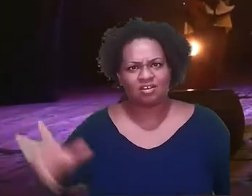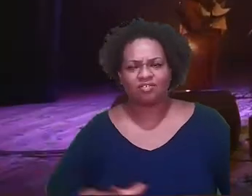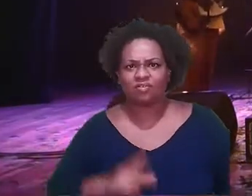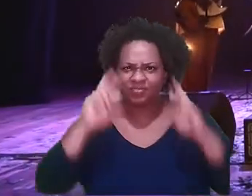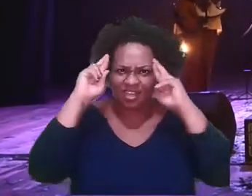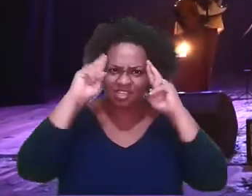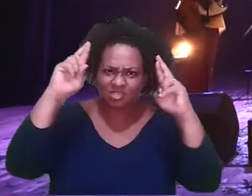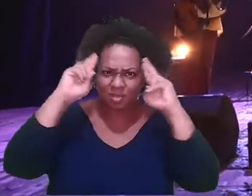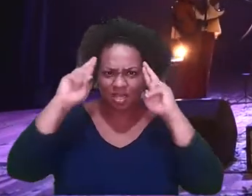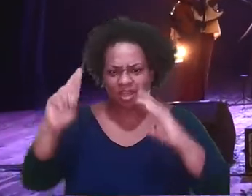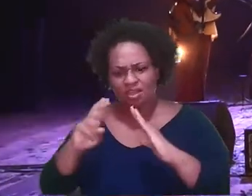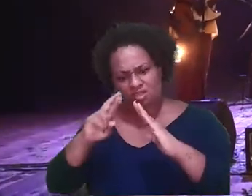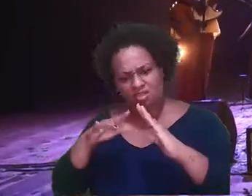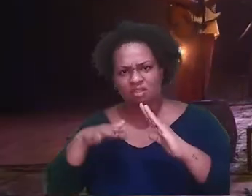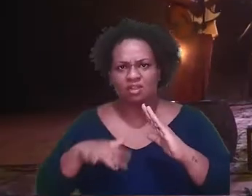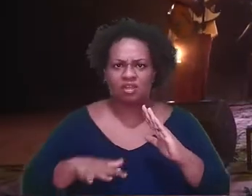Respeitem nossos terreiros.